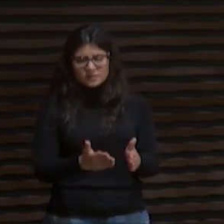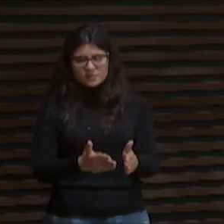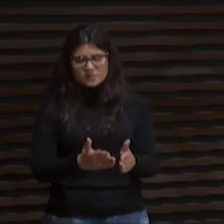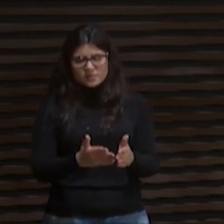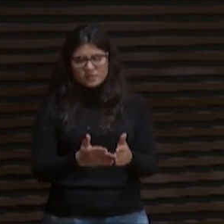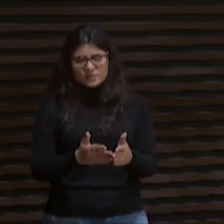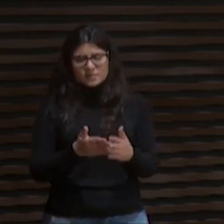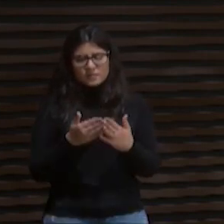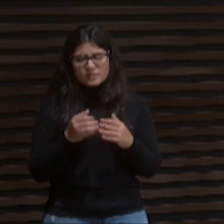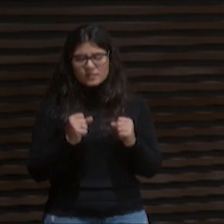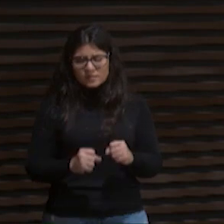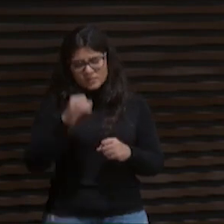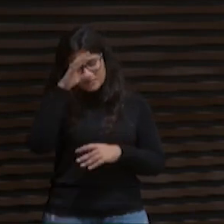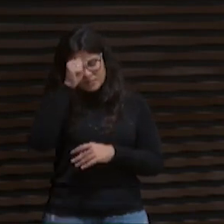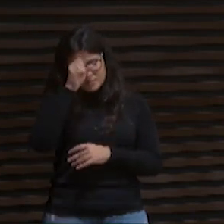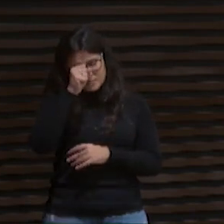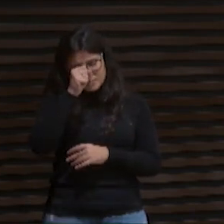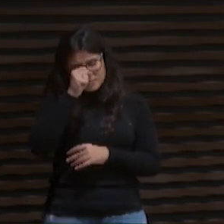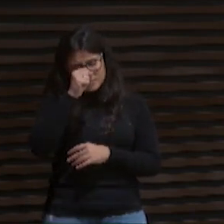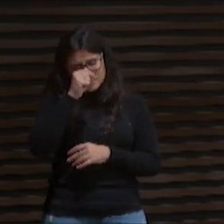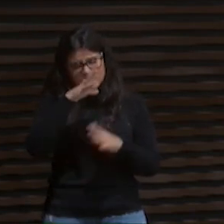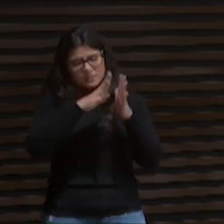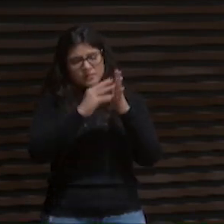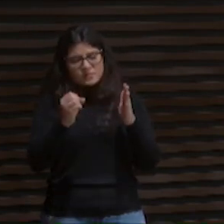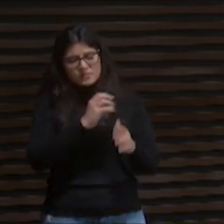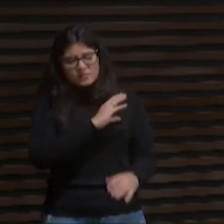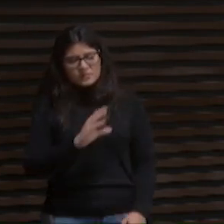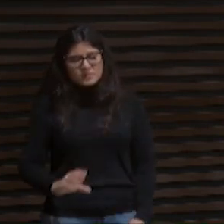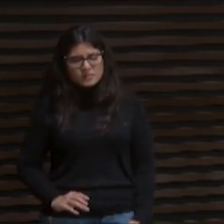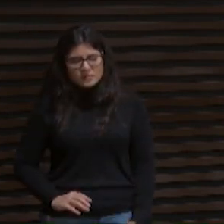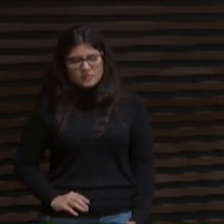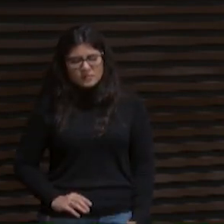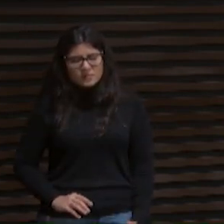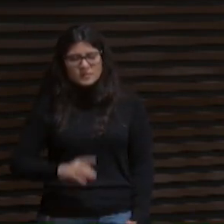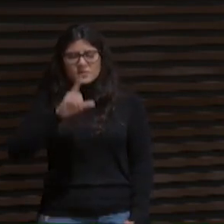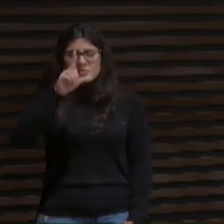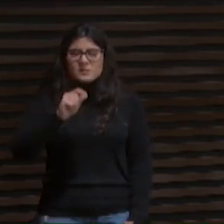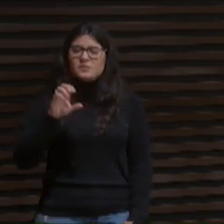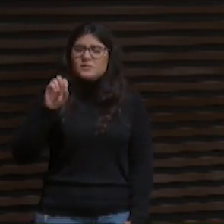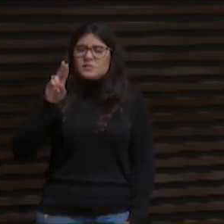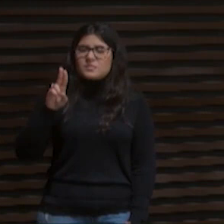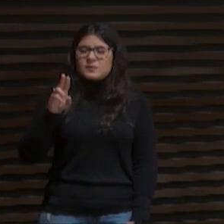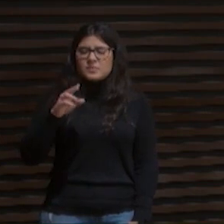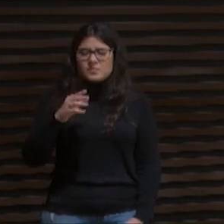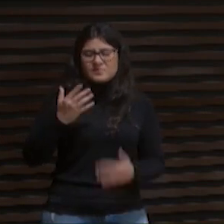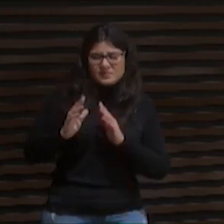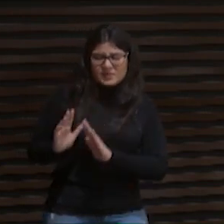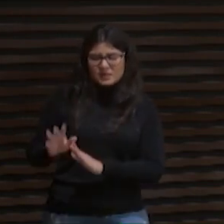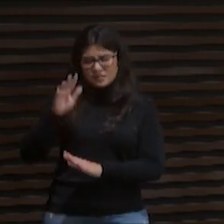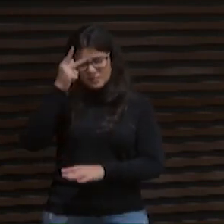possam aprender, imitando a Cristo, diminuir o seu eu, negando-se a si